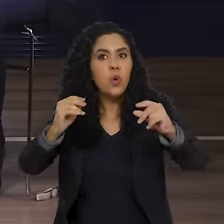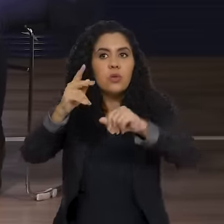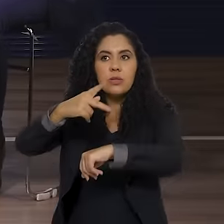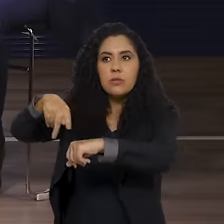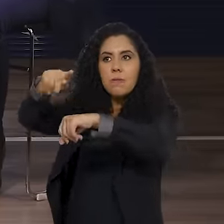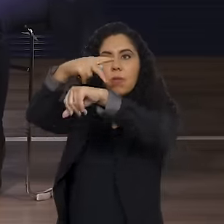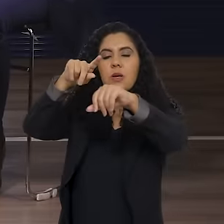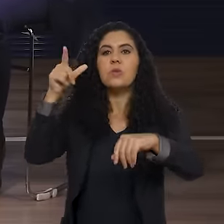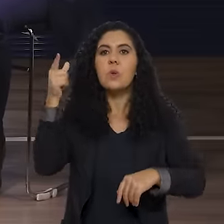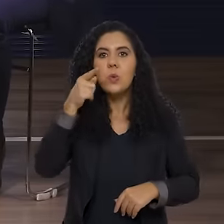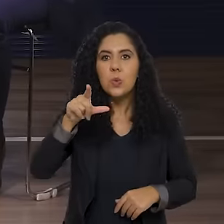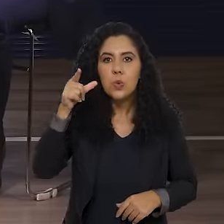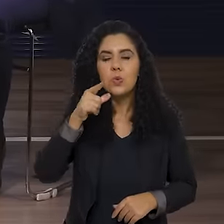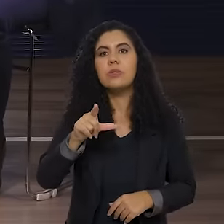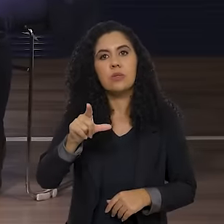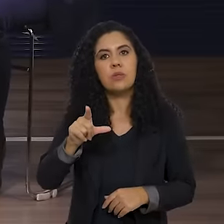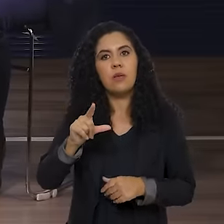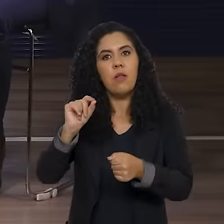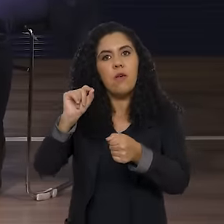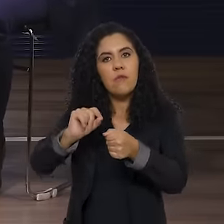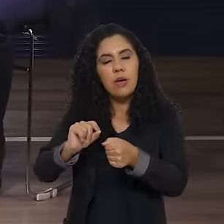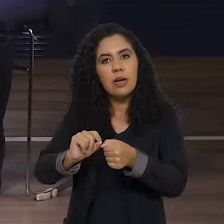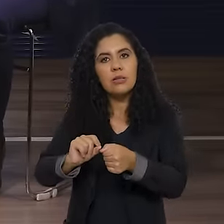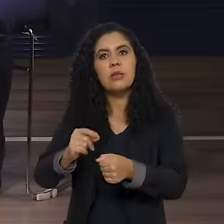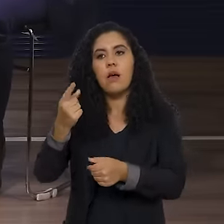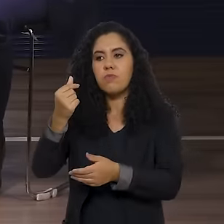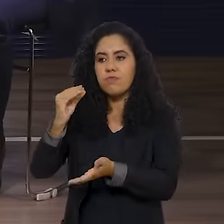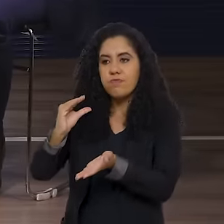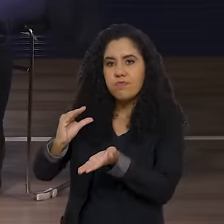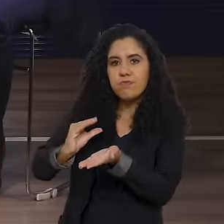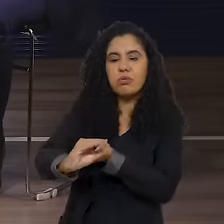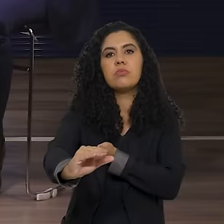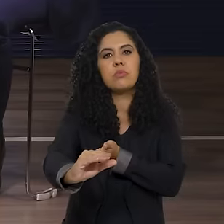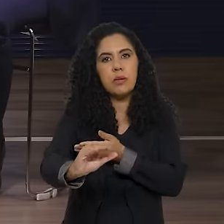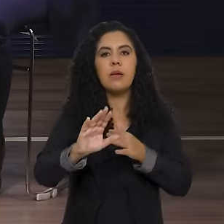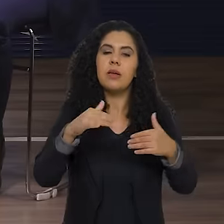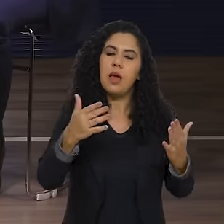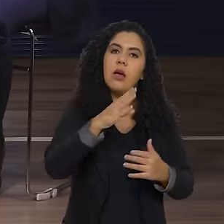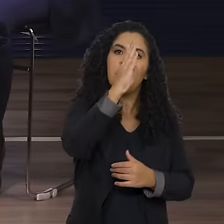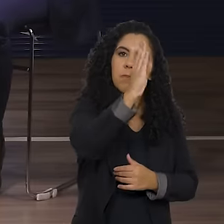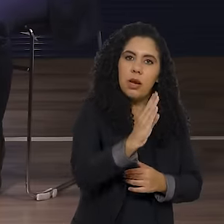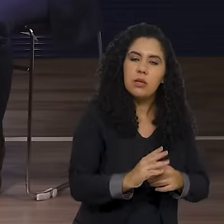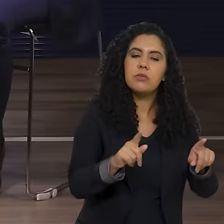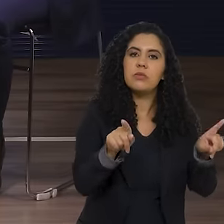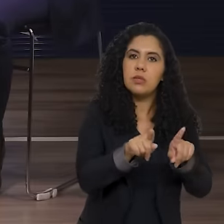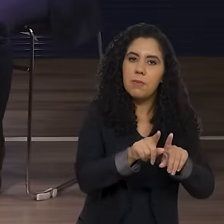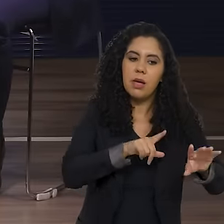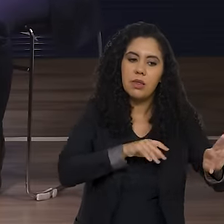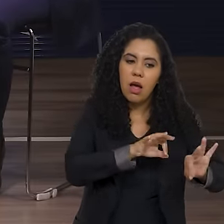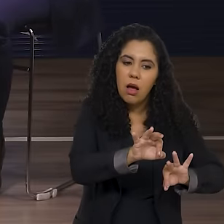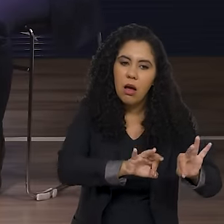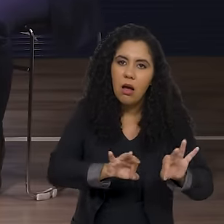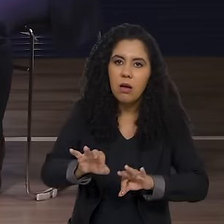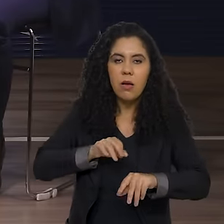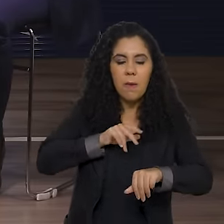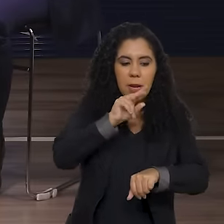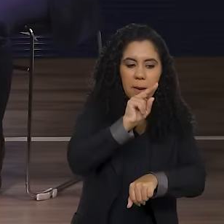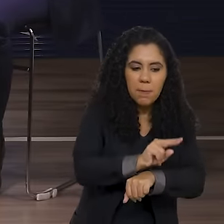com crédito, muitas vezes com subsídio direto. E é isso também que o Brasil está fazendo para